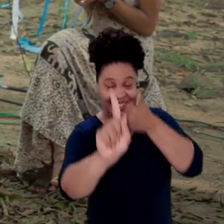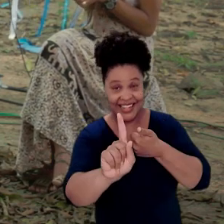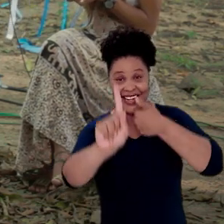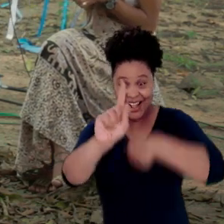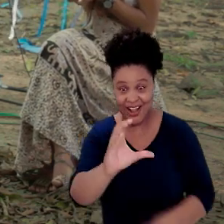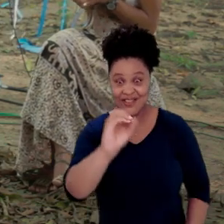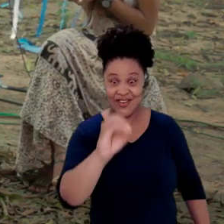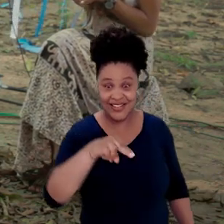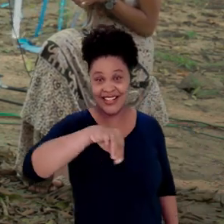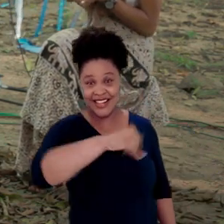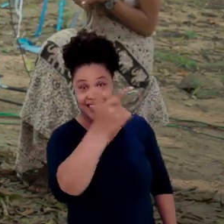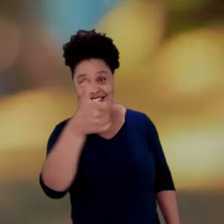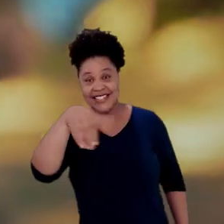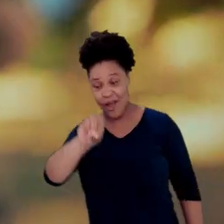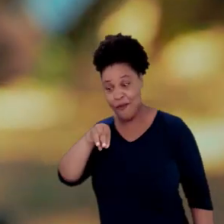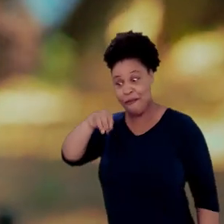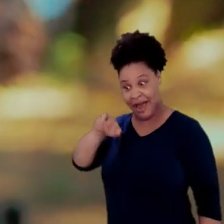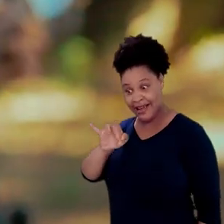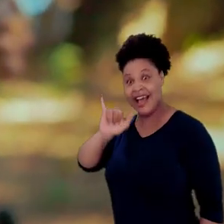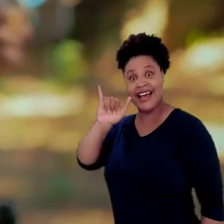já vou, Conceição Margarida.